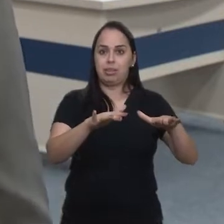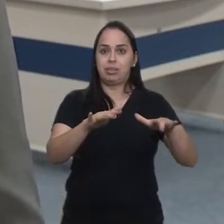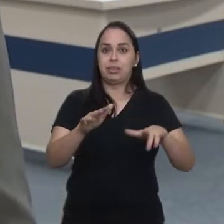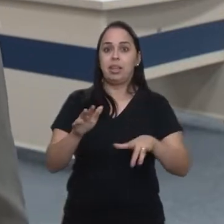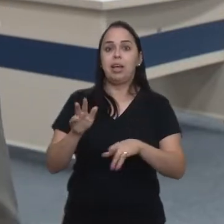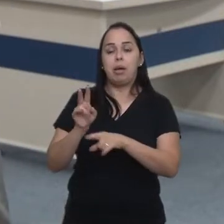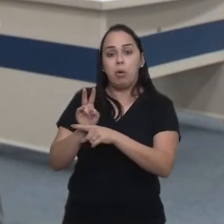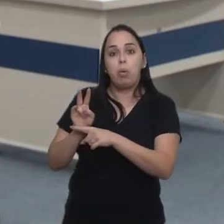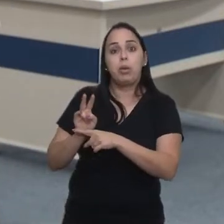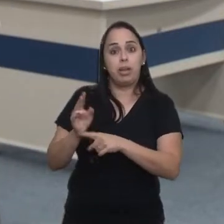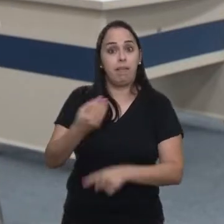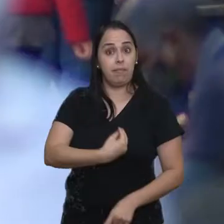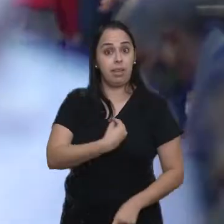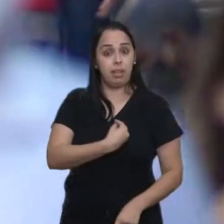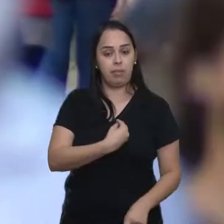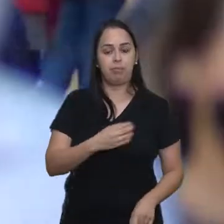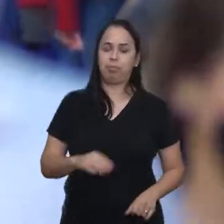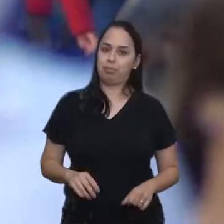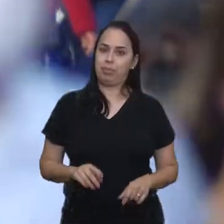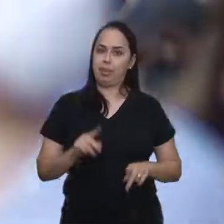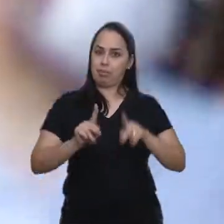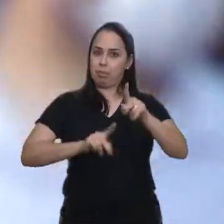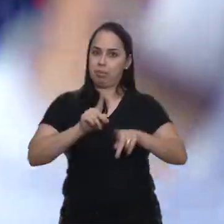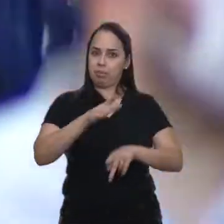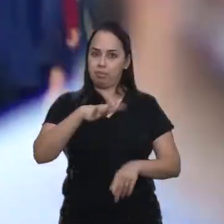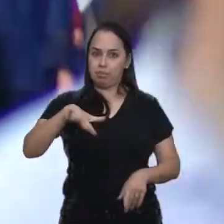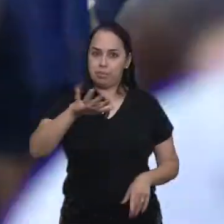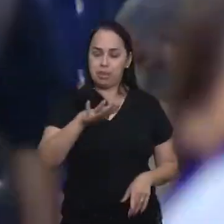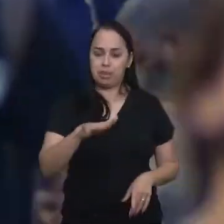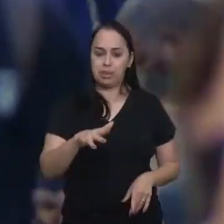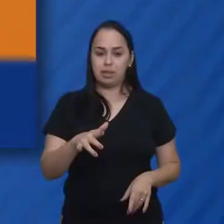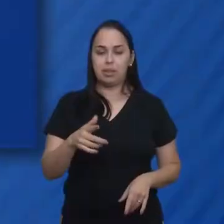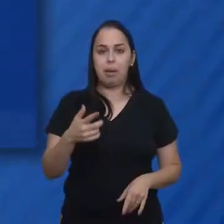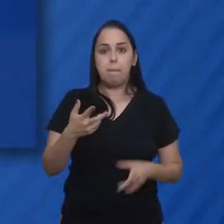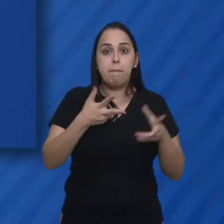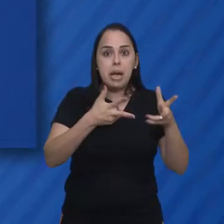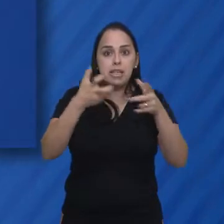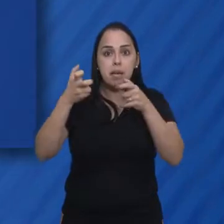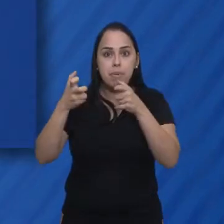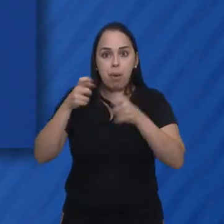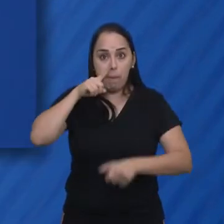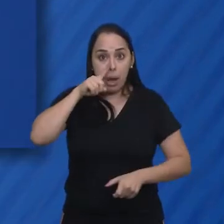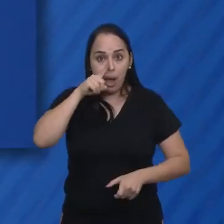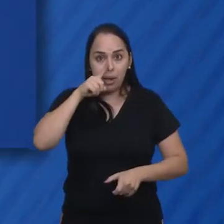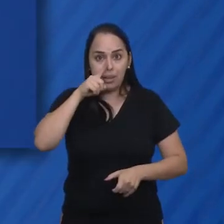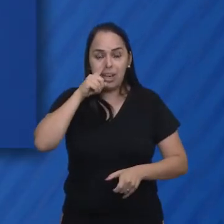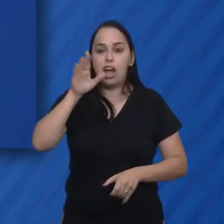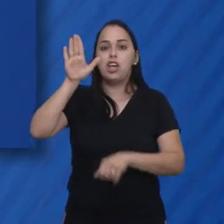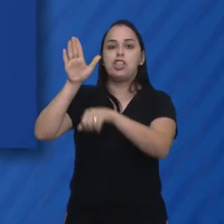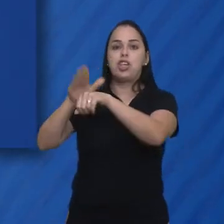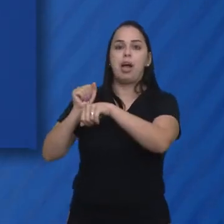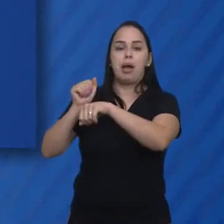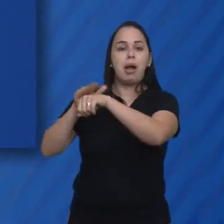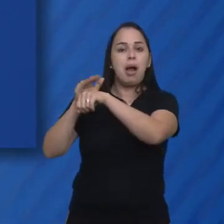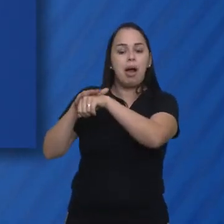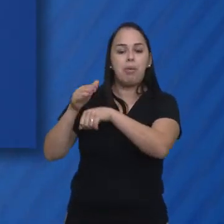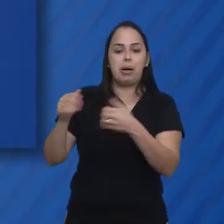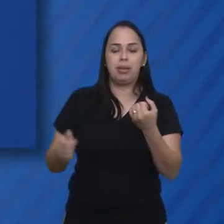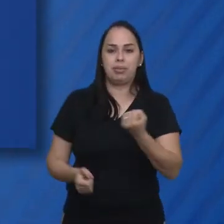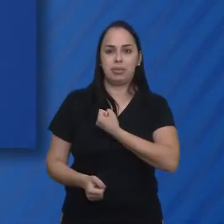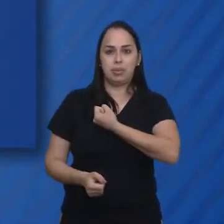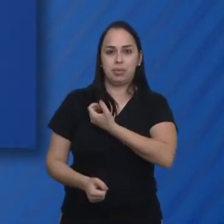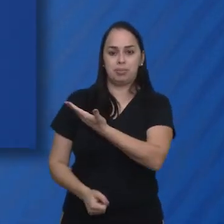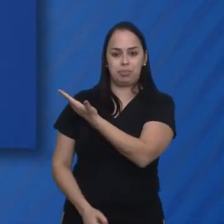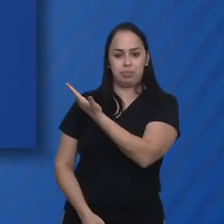histórico, você preserva vidas. E para a população, vale o recado. A qualquer sinal de risco, não demore a chamar a